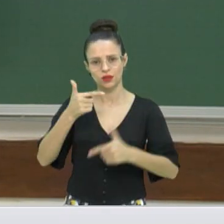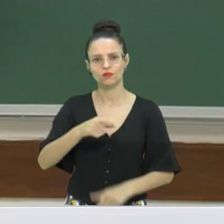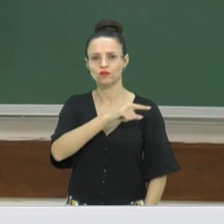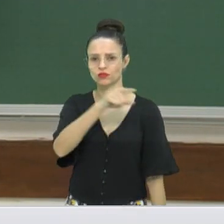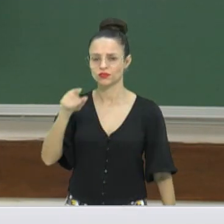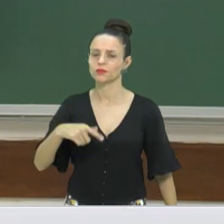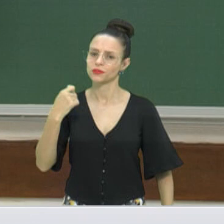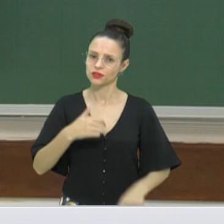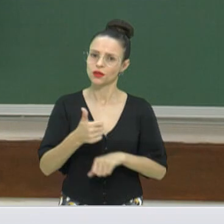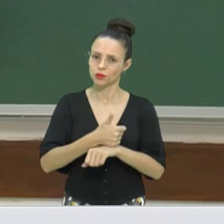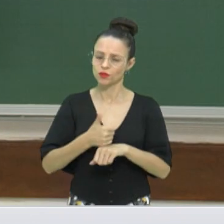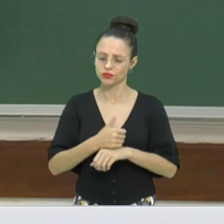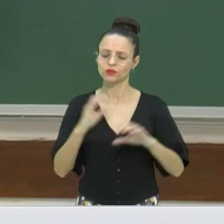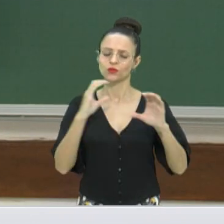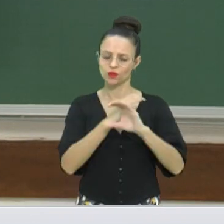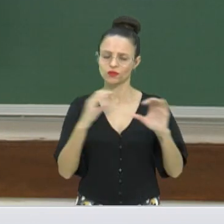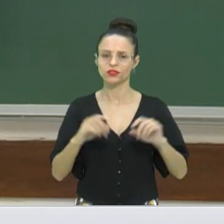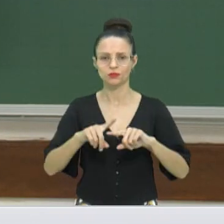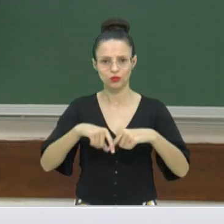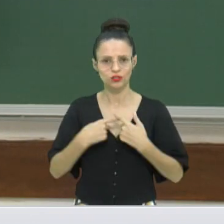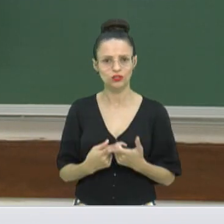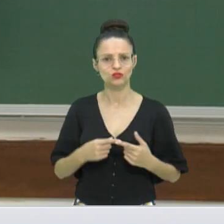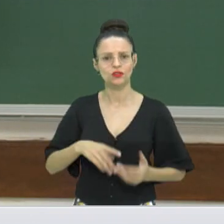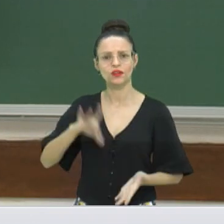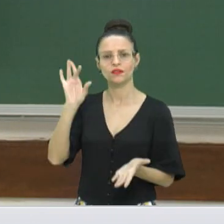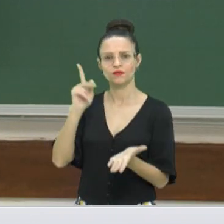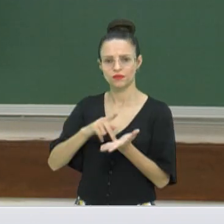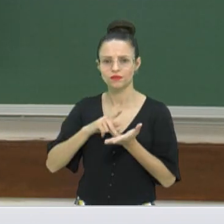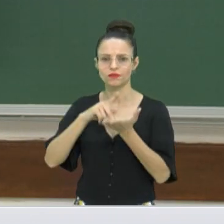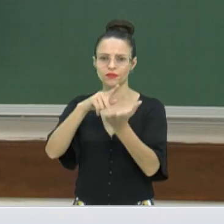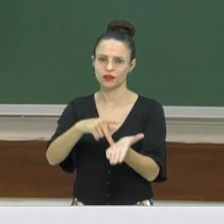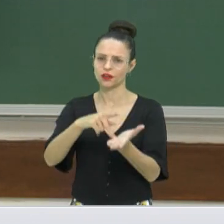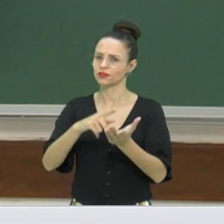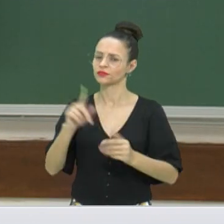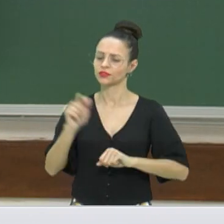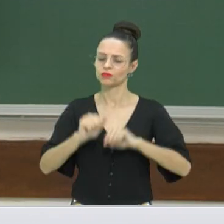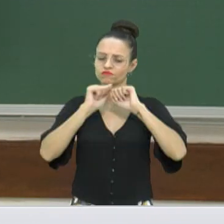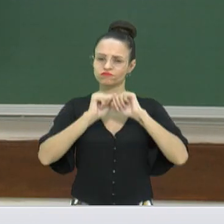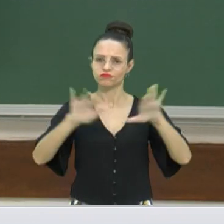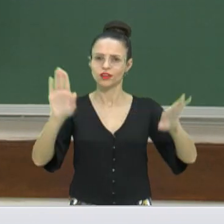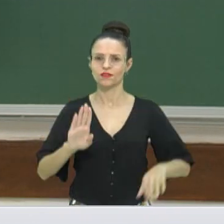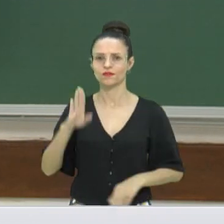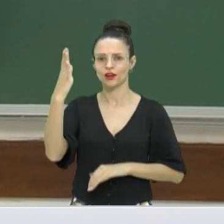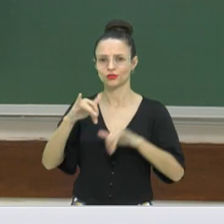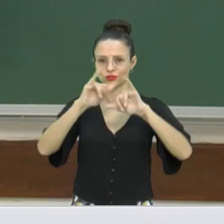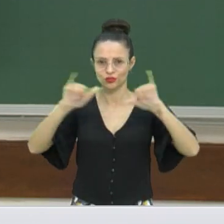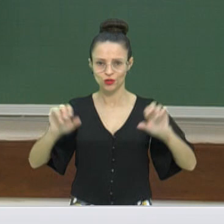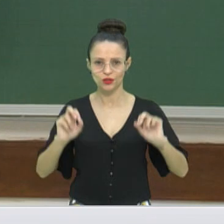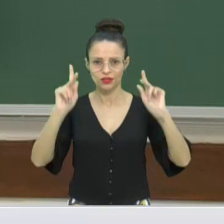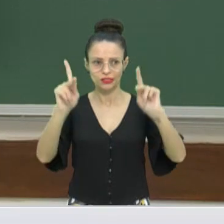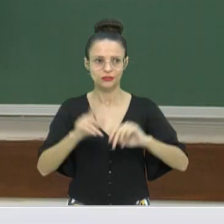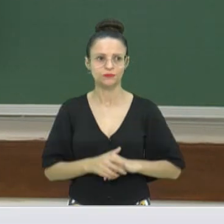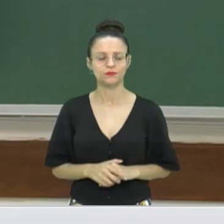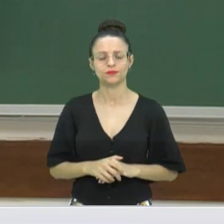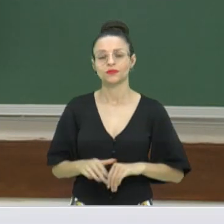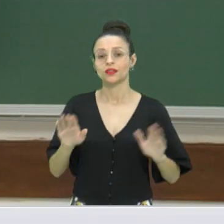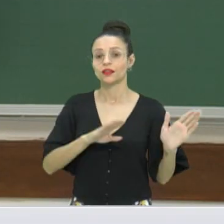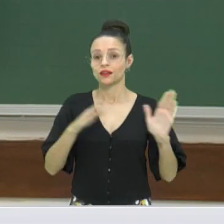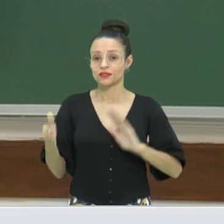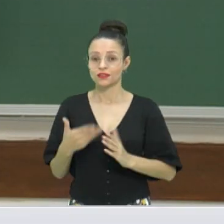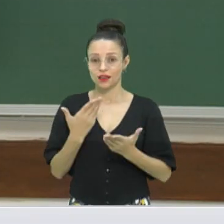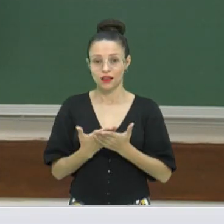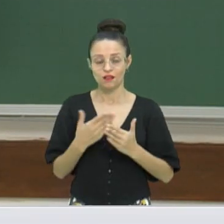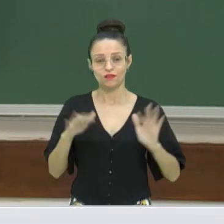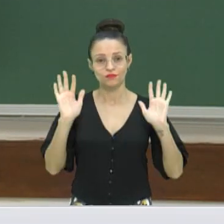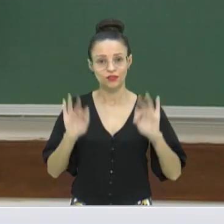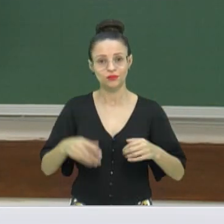tem que ser um profissional de credibilidade. Portanto, a verdade e não disseminar fake news. Ok, pessoal? Nossa aulinha de